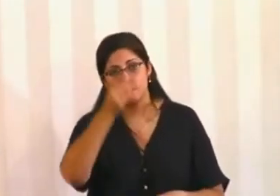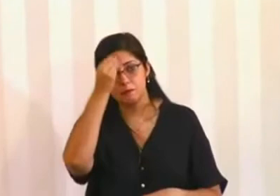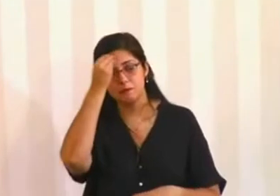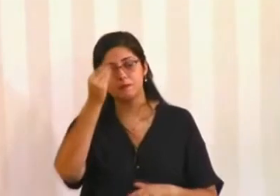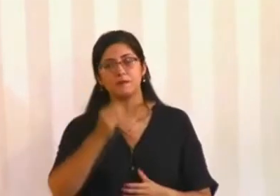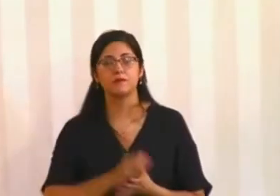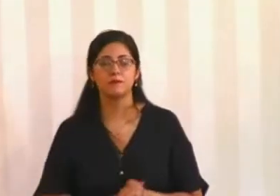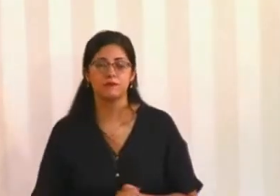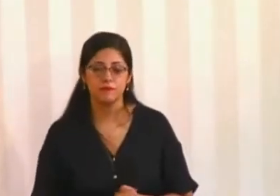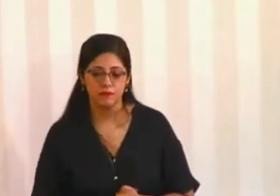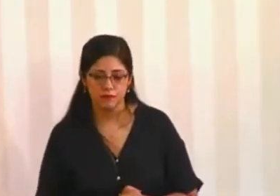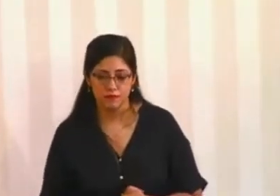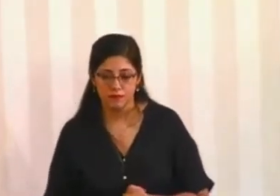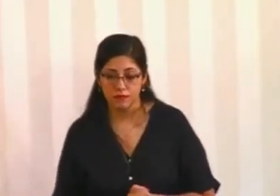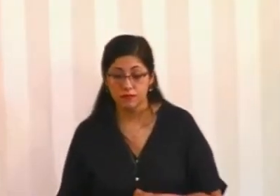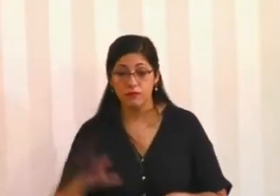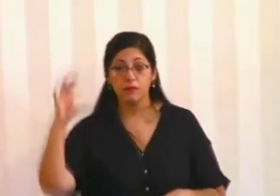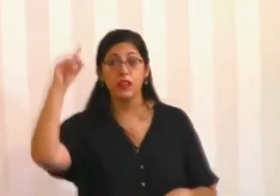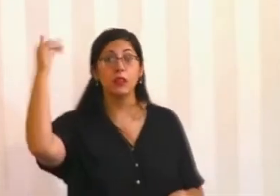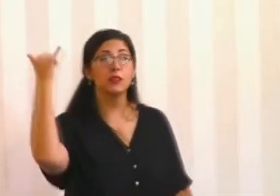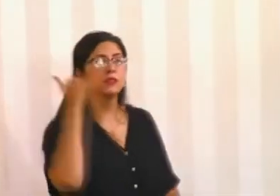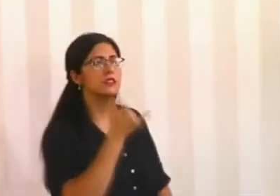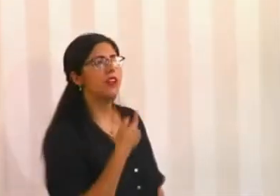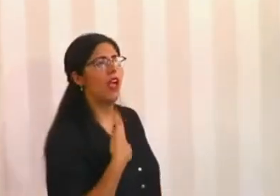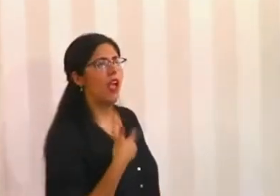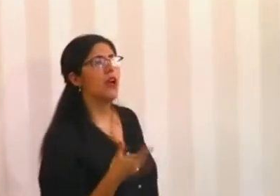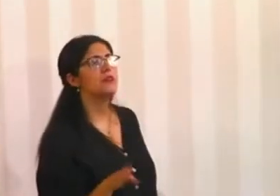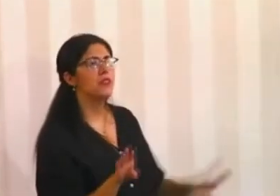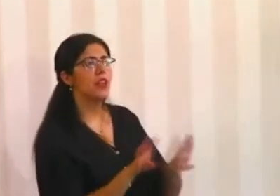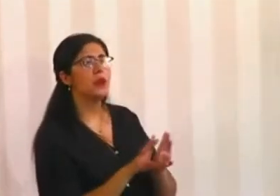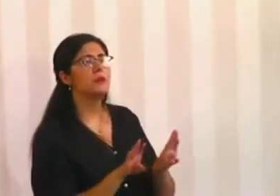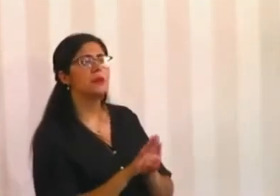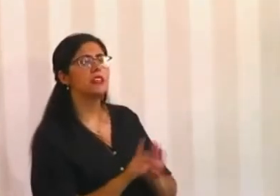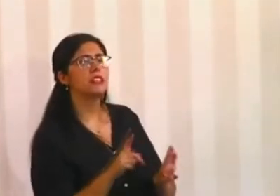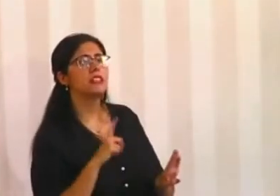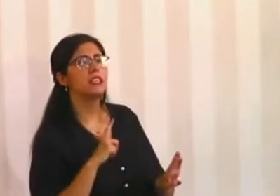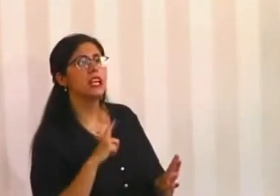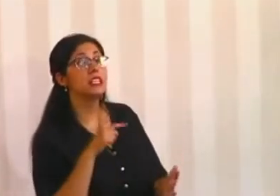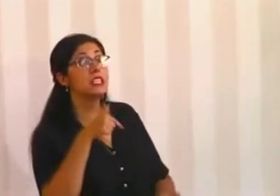Também conservei em Israel o quê? 7.000.